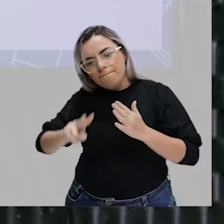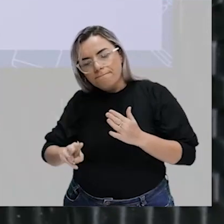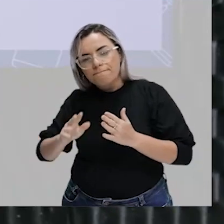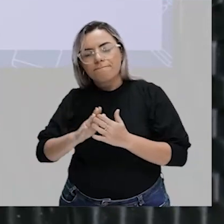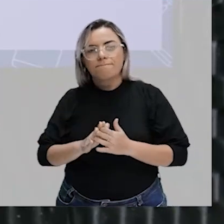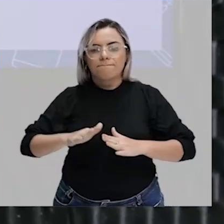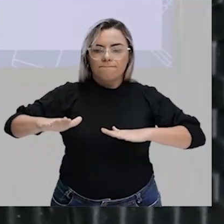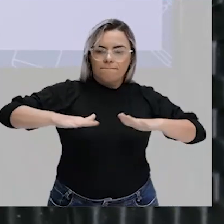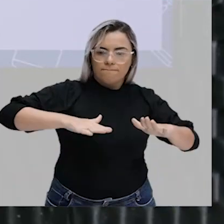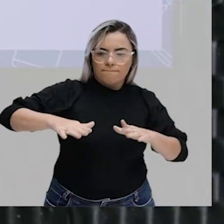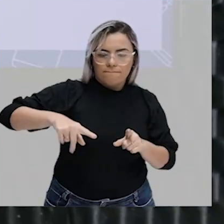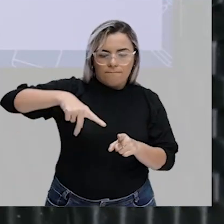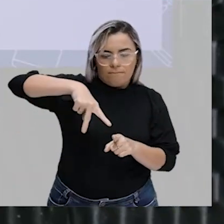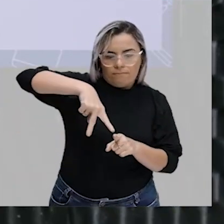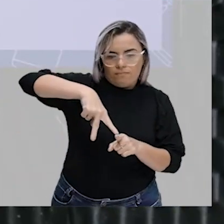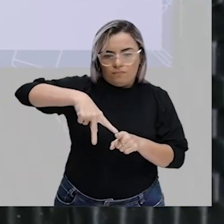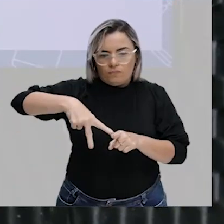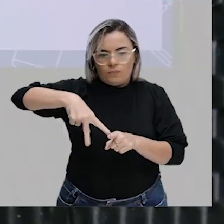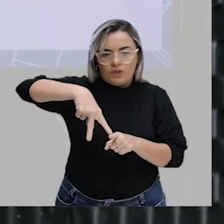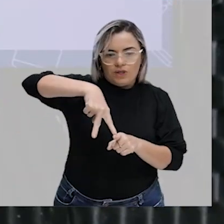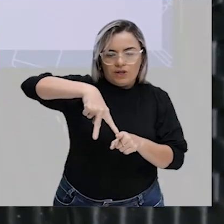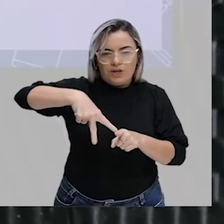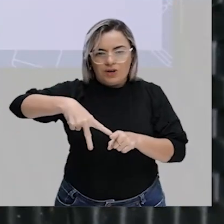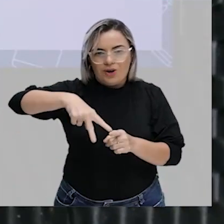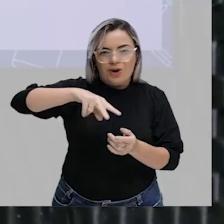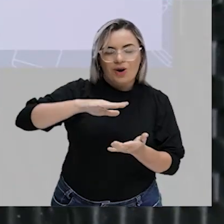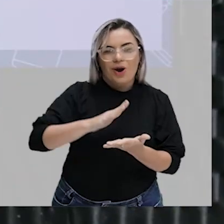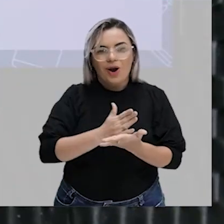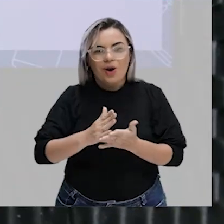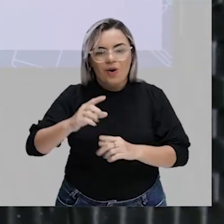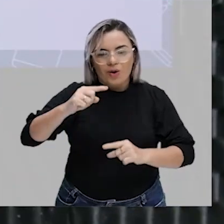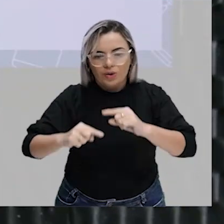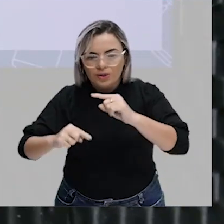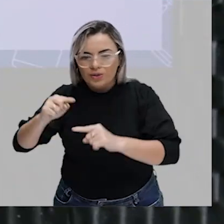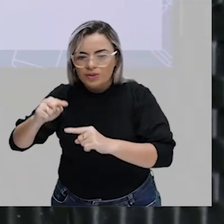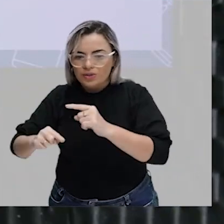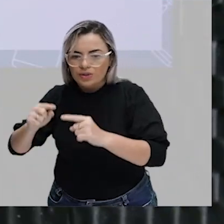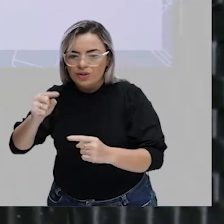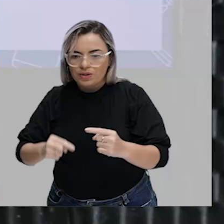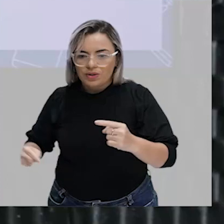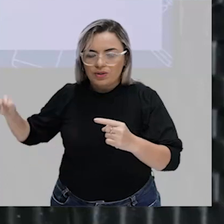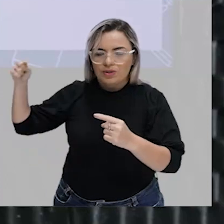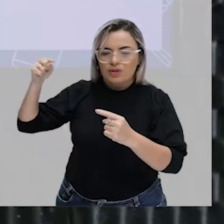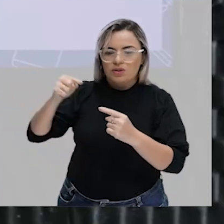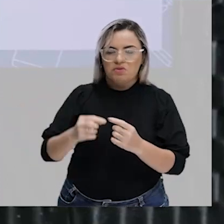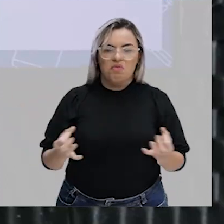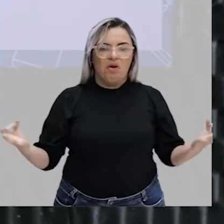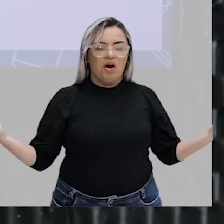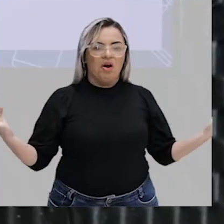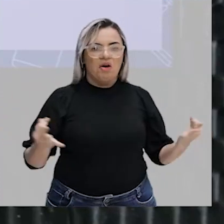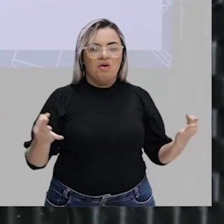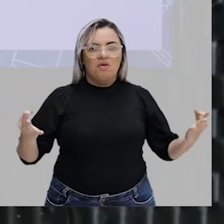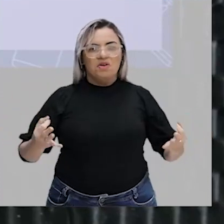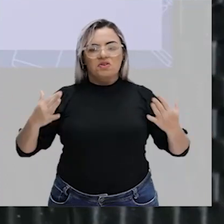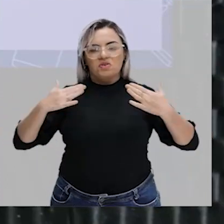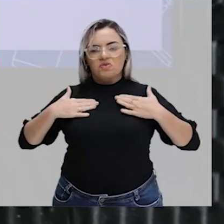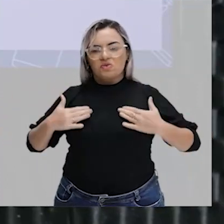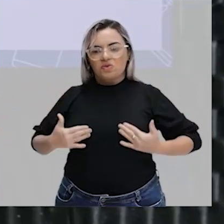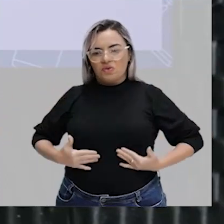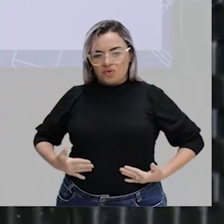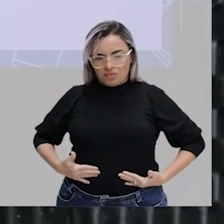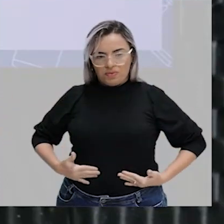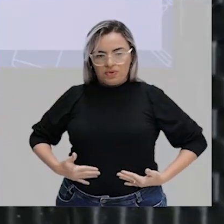e acrobacias em alguns aparelhos, com o intuito de atingir a perfeição física.